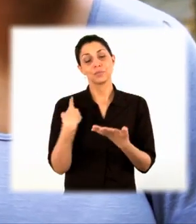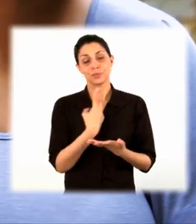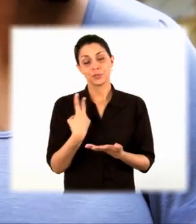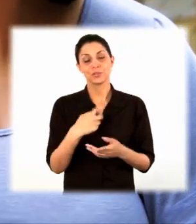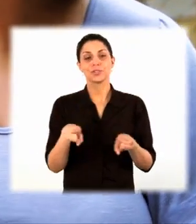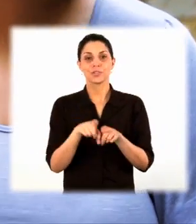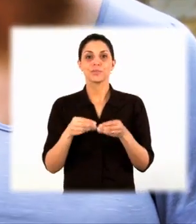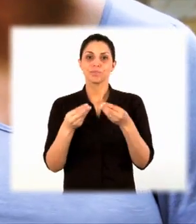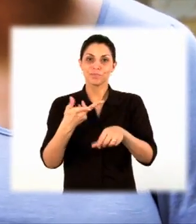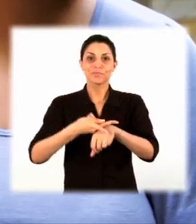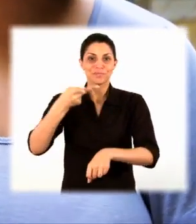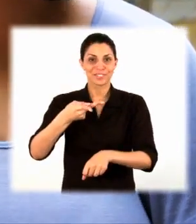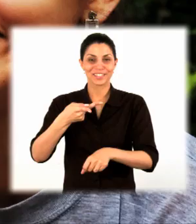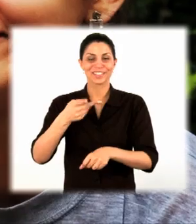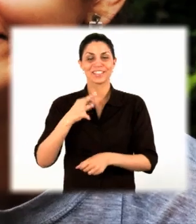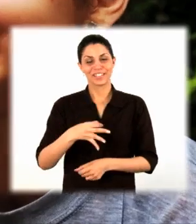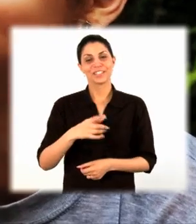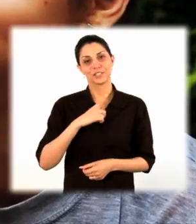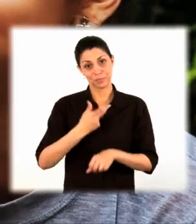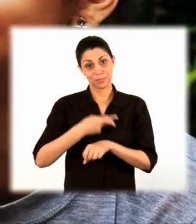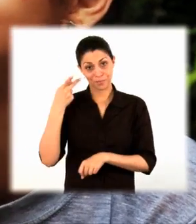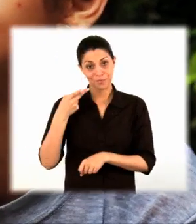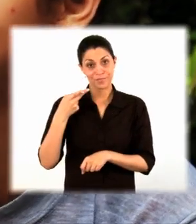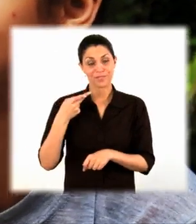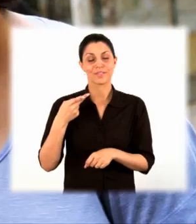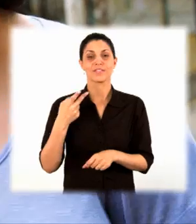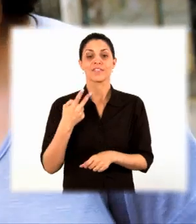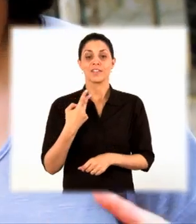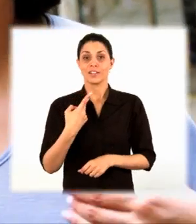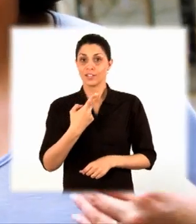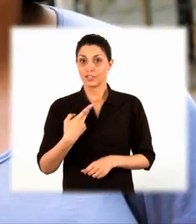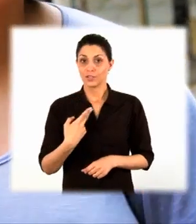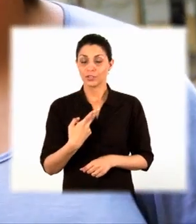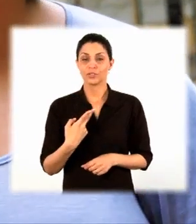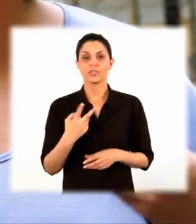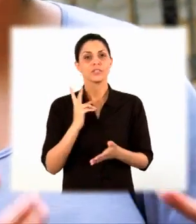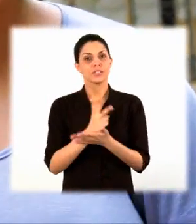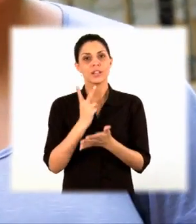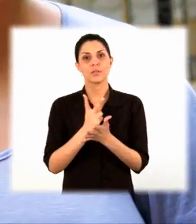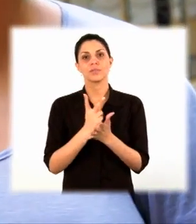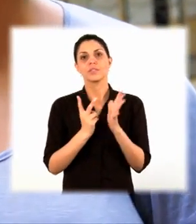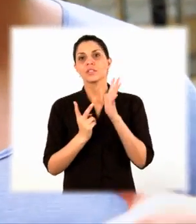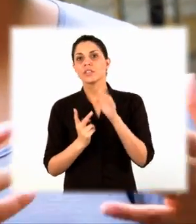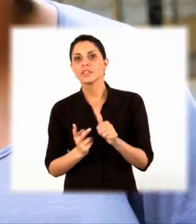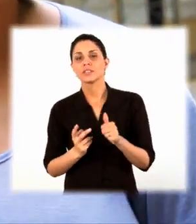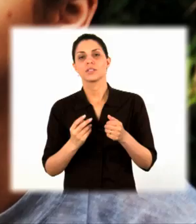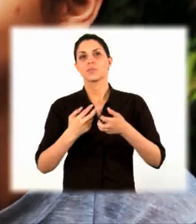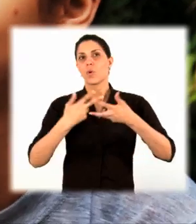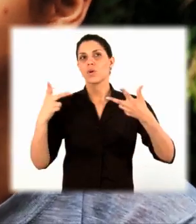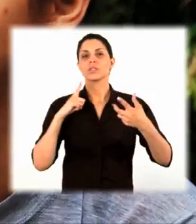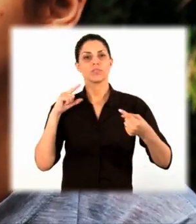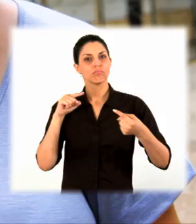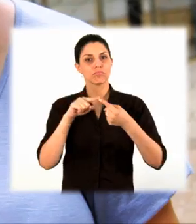contribuição para você, é um prêmio, né, Rubi? Isso, a gente tem um prêmio. Nós procuramos trazer algo que seja dentro do seu